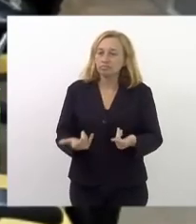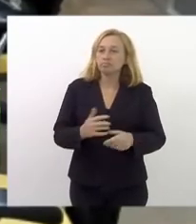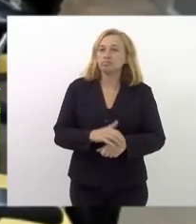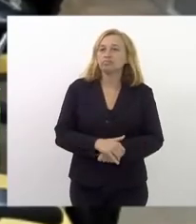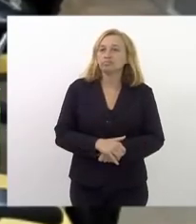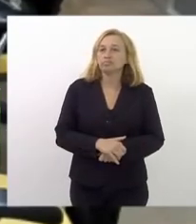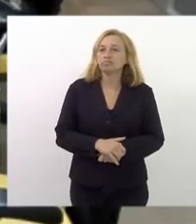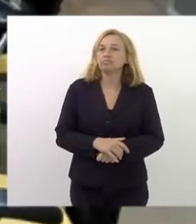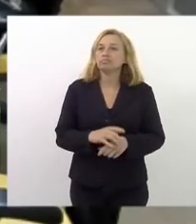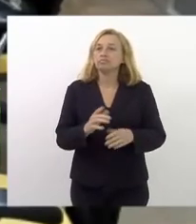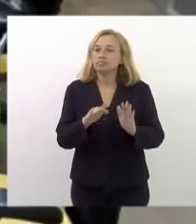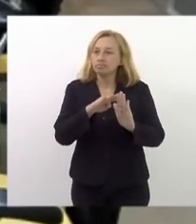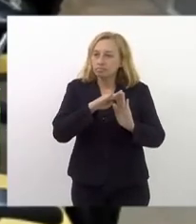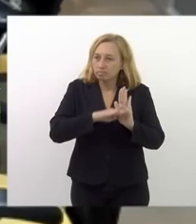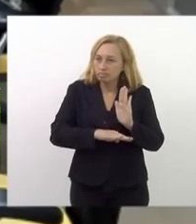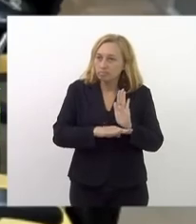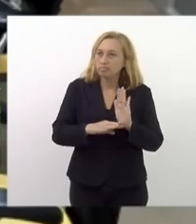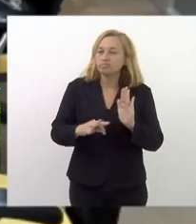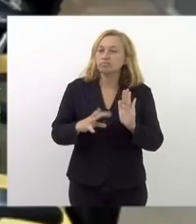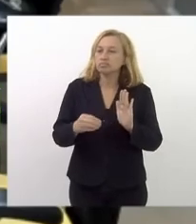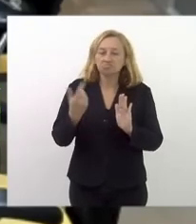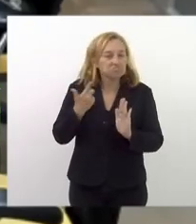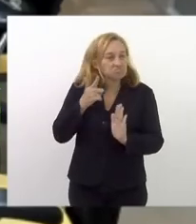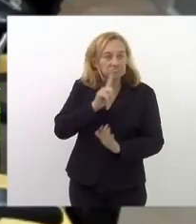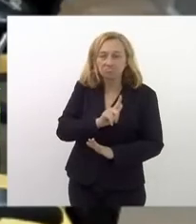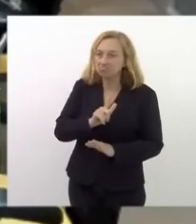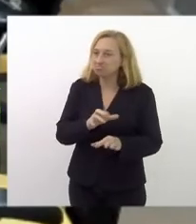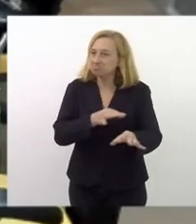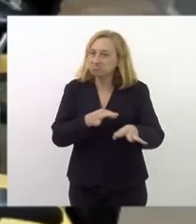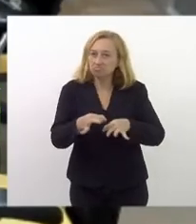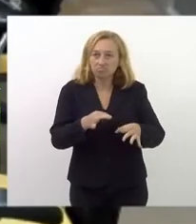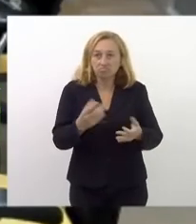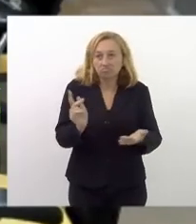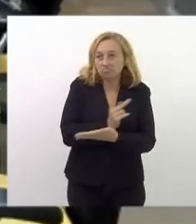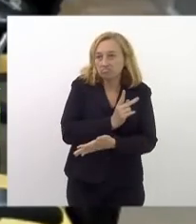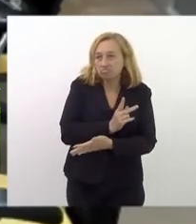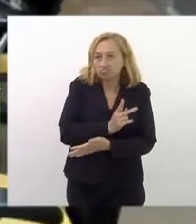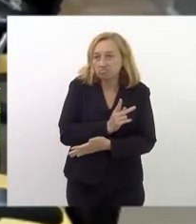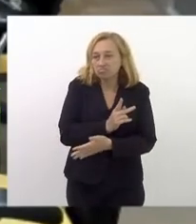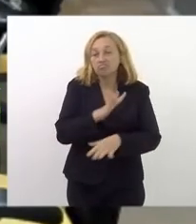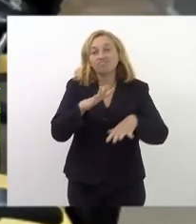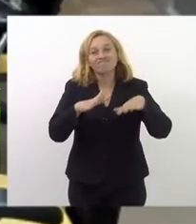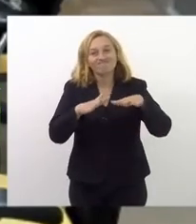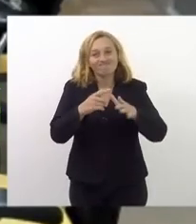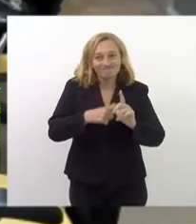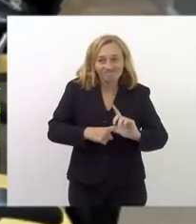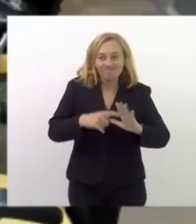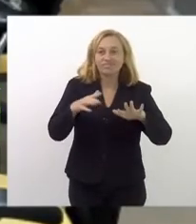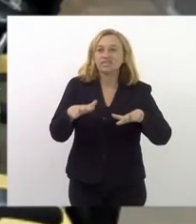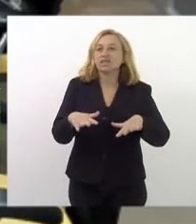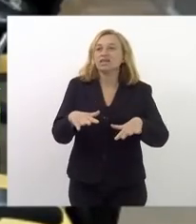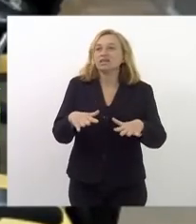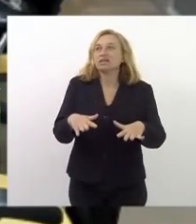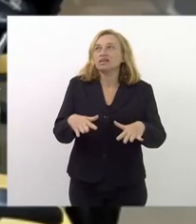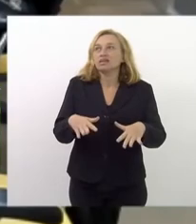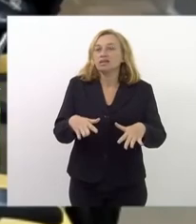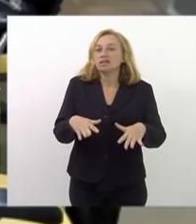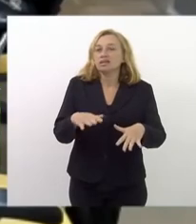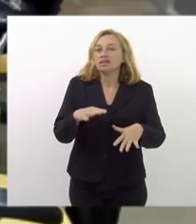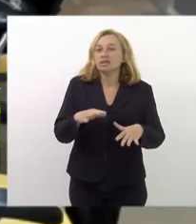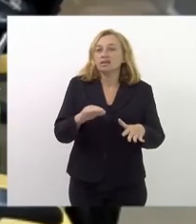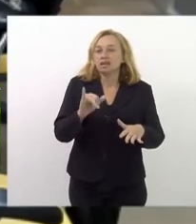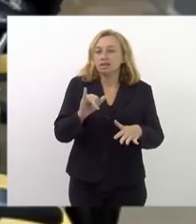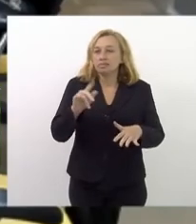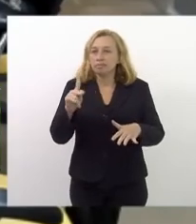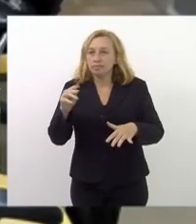uma programação para isso, não conseguimos fazer ela acontecer, dependia muito do IPEM.